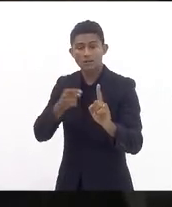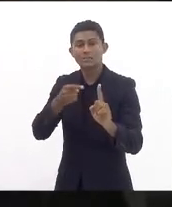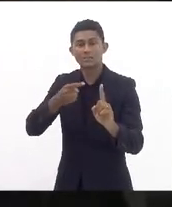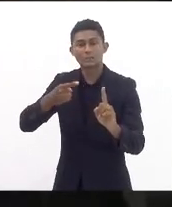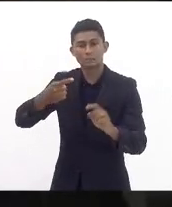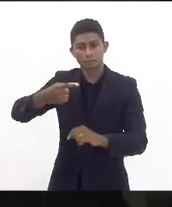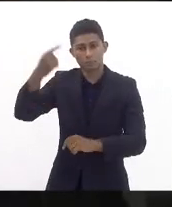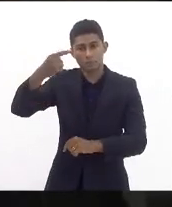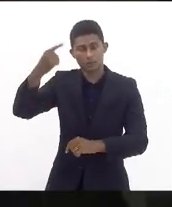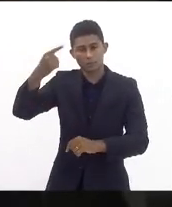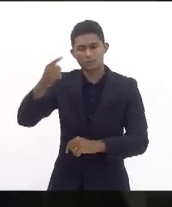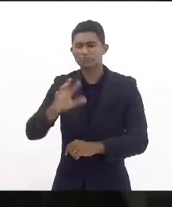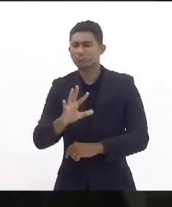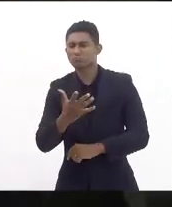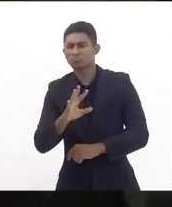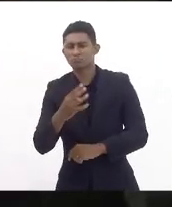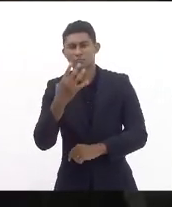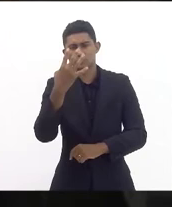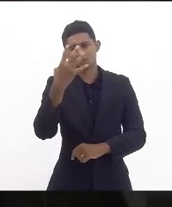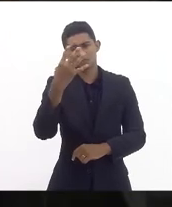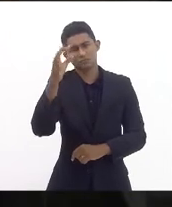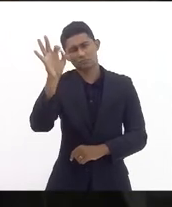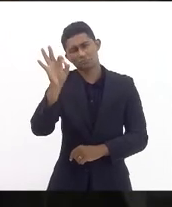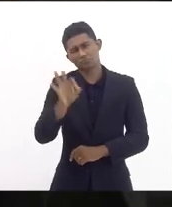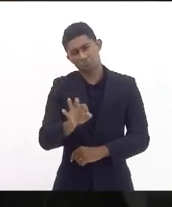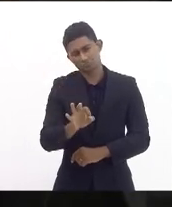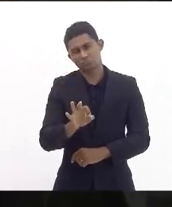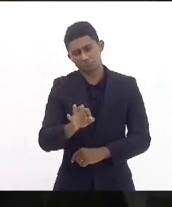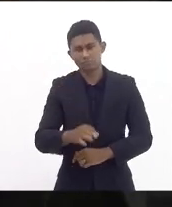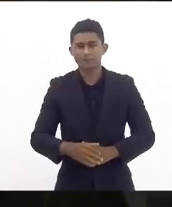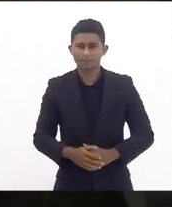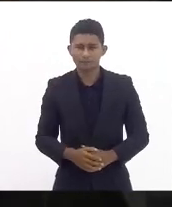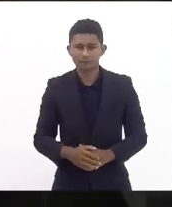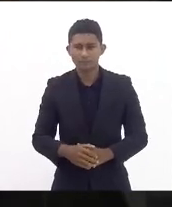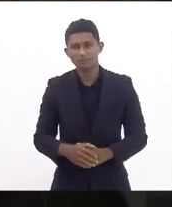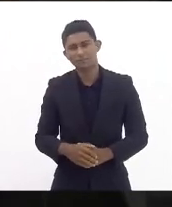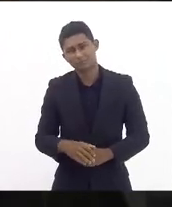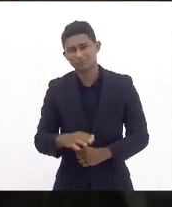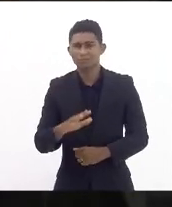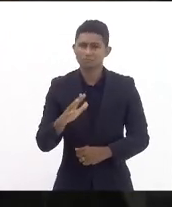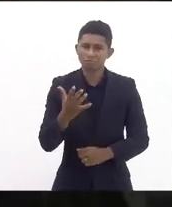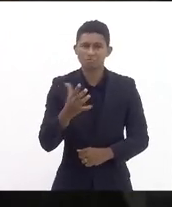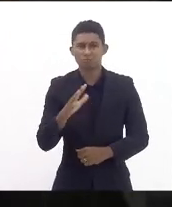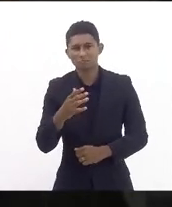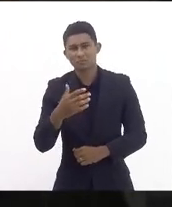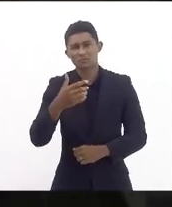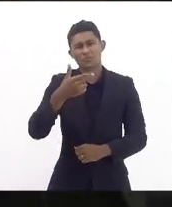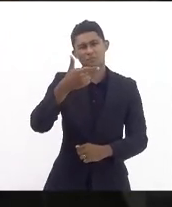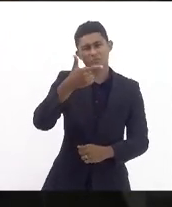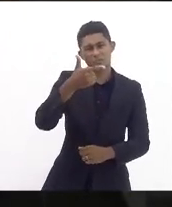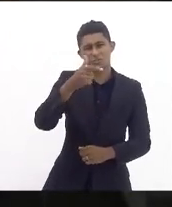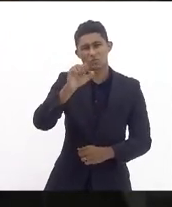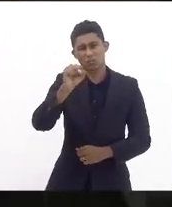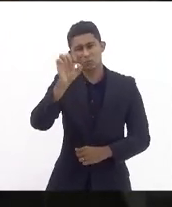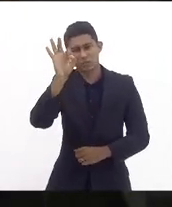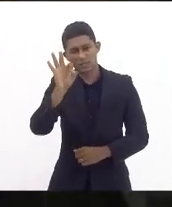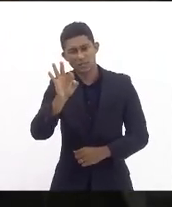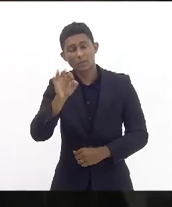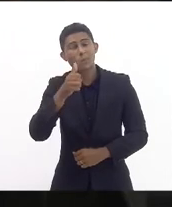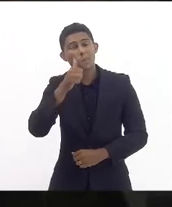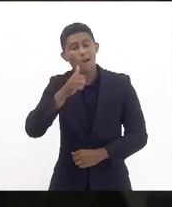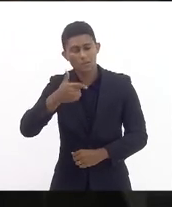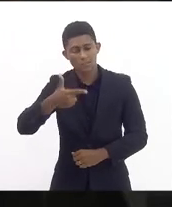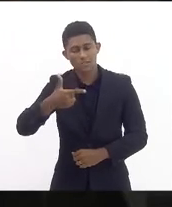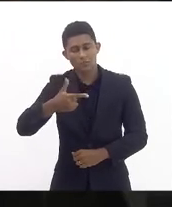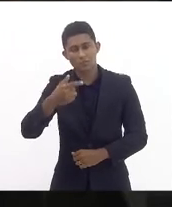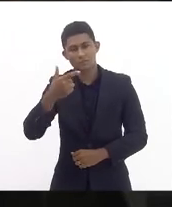por quatro cor pontos percentuais aproximadamente 28 a 24 e quem